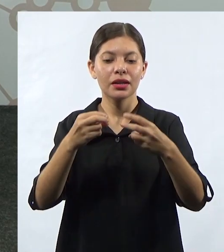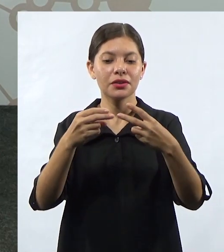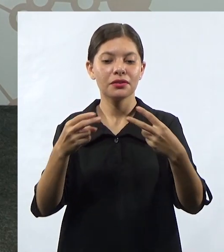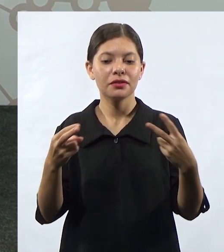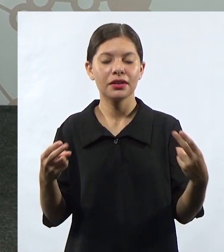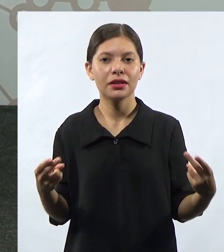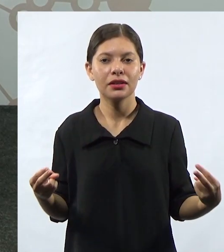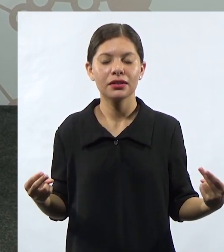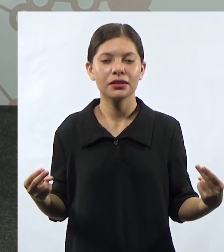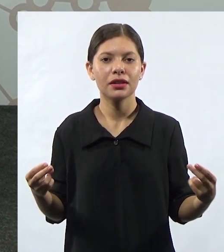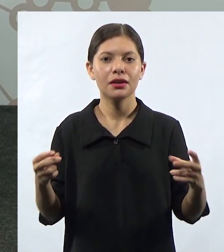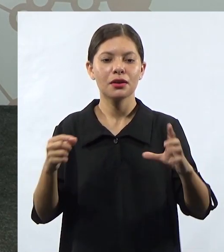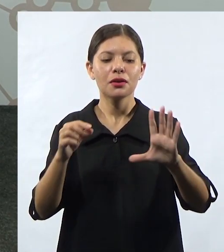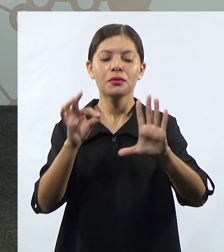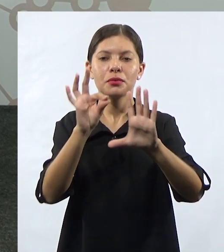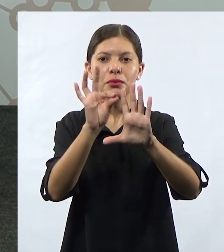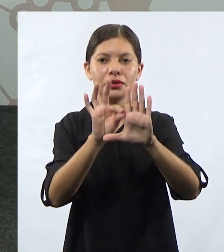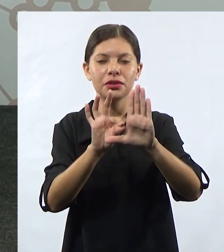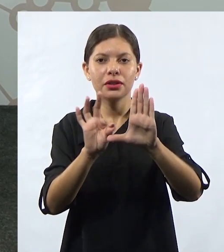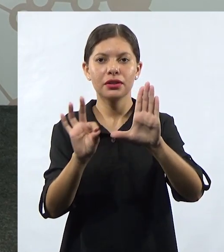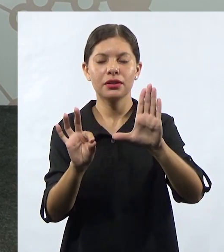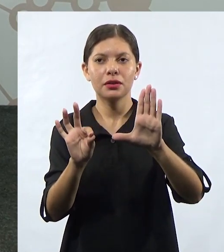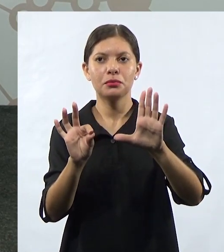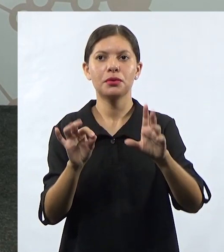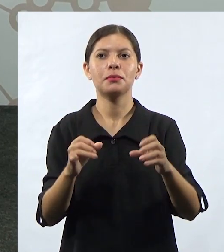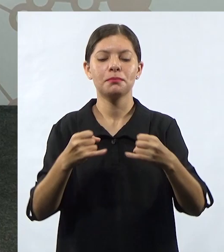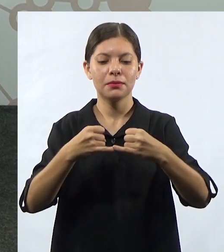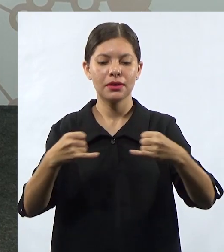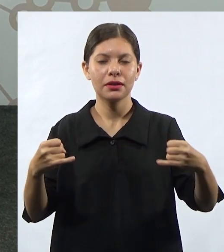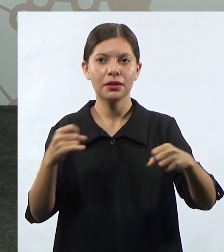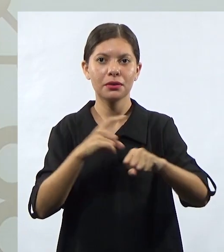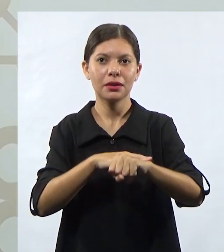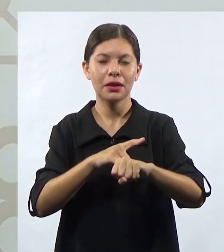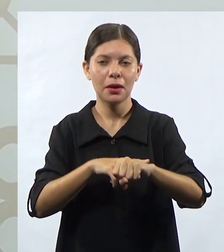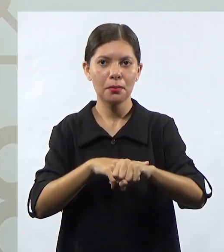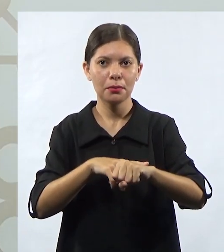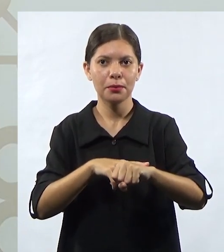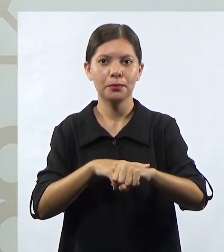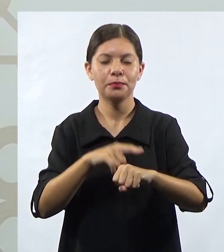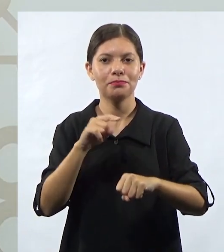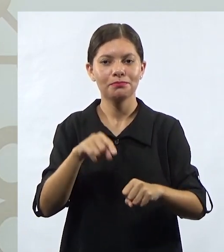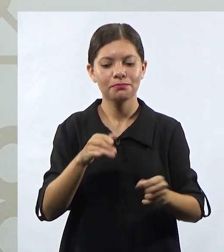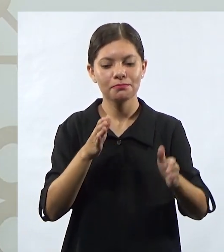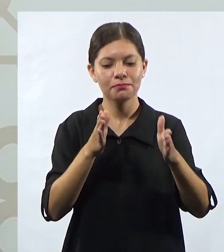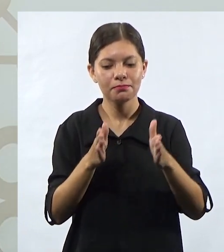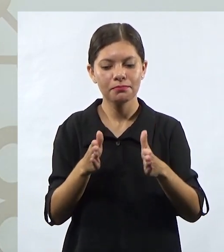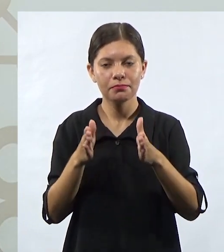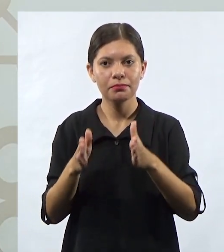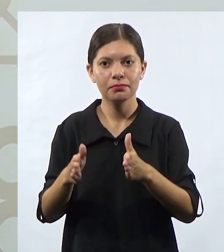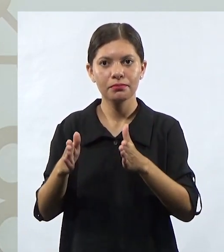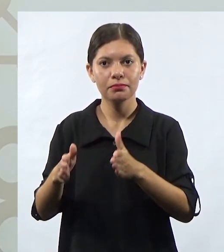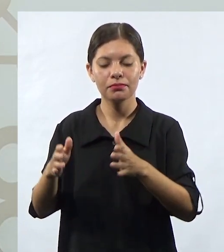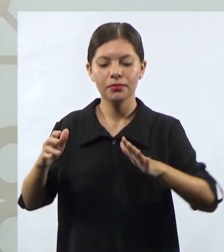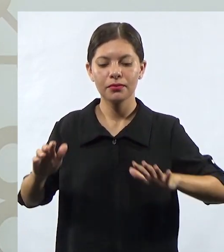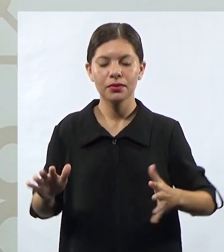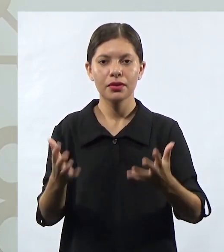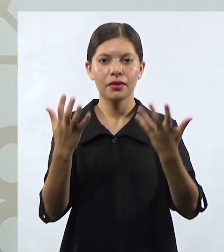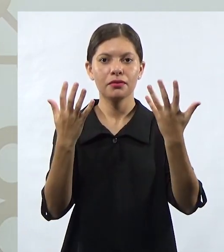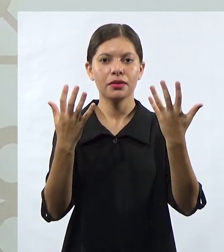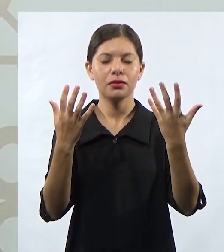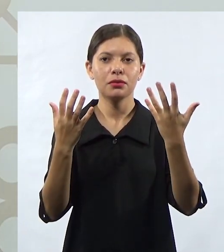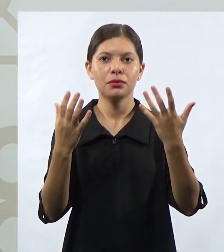um diagrama de uma linha do tempo é justamente que a linha do tempo, ela tem marcado esses períodos